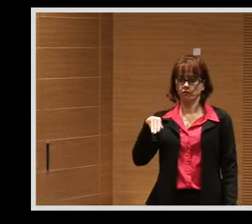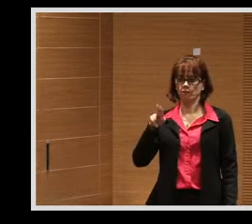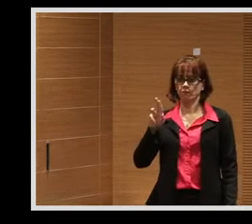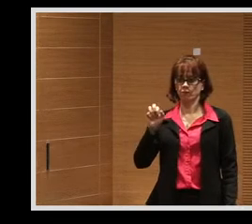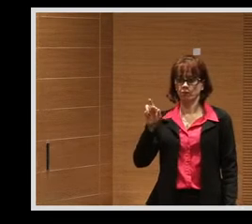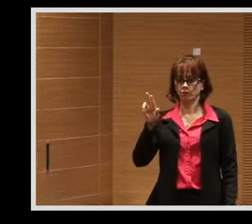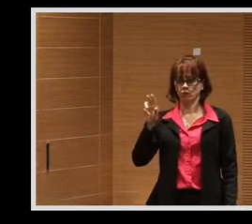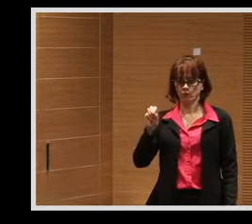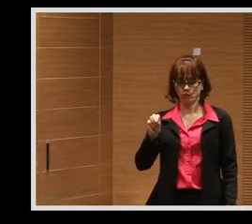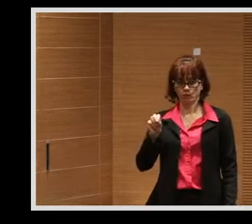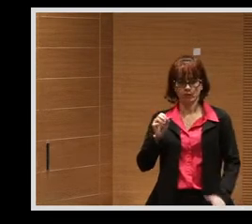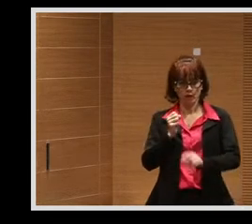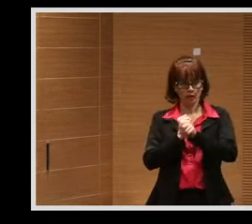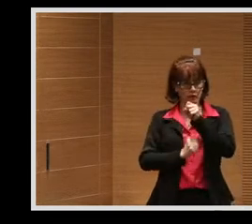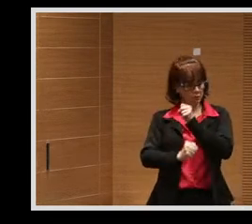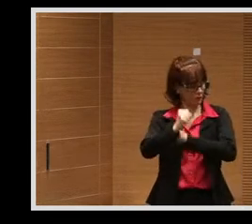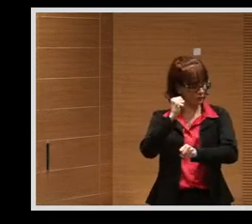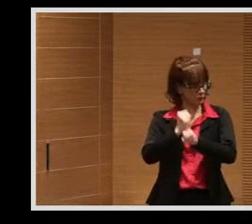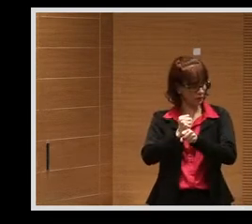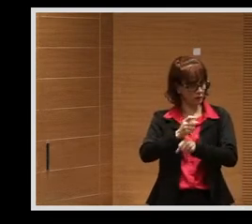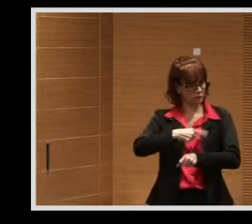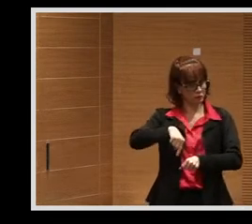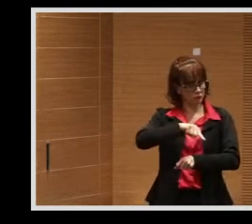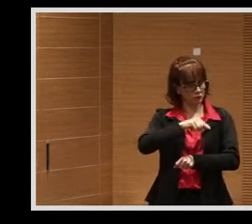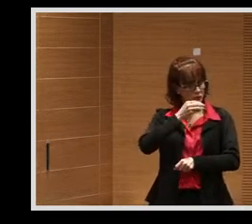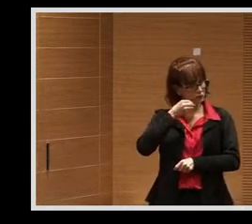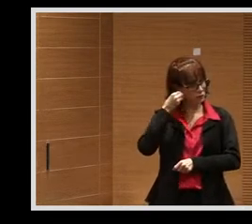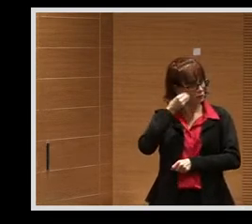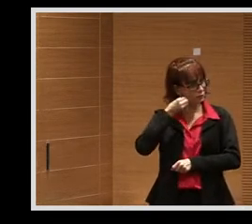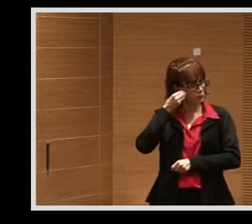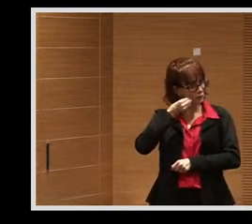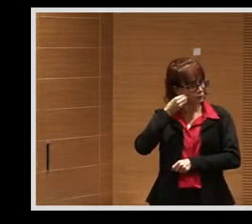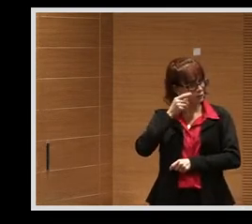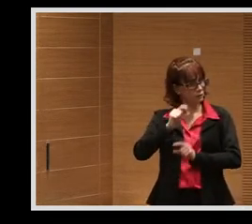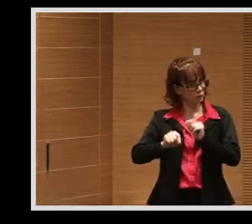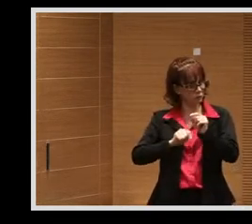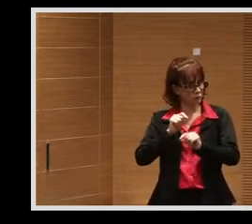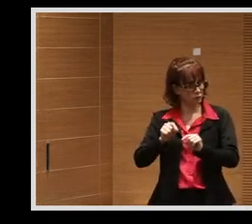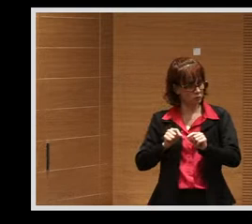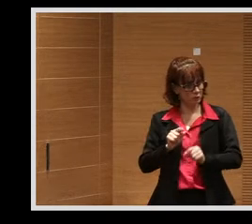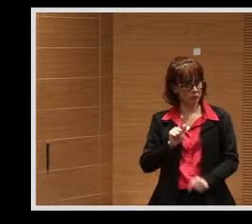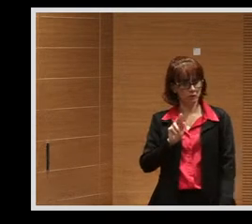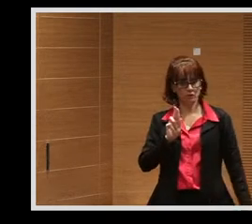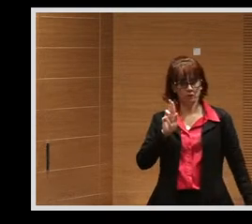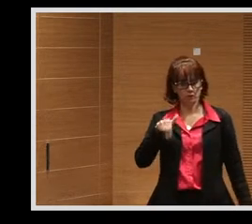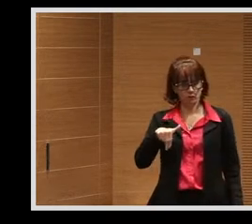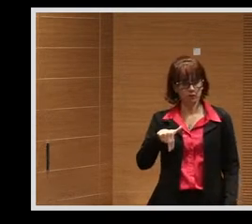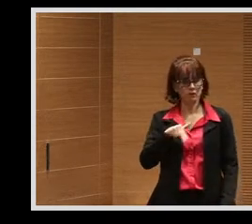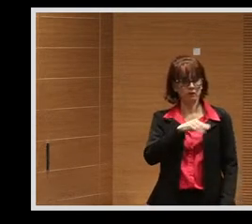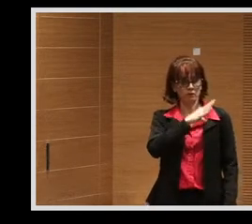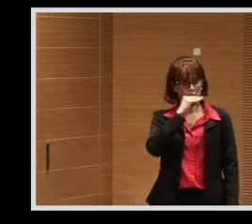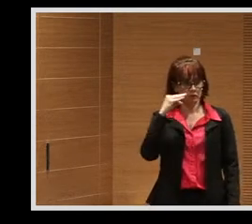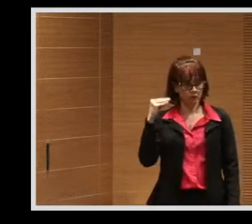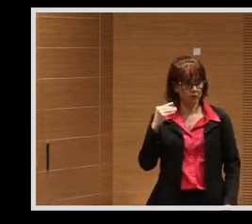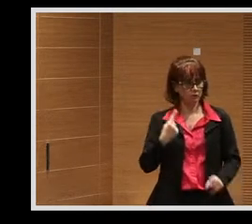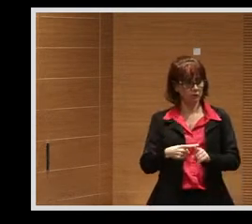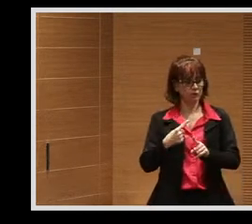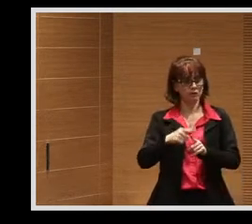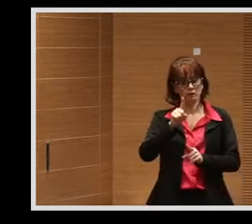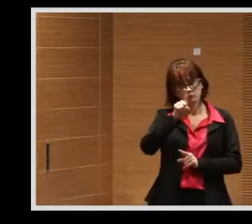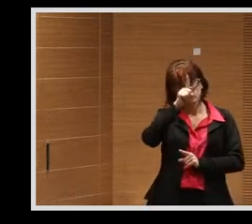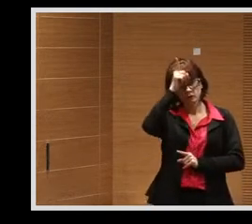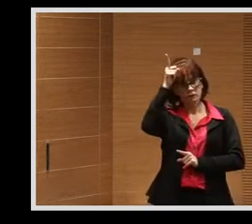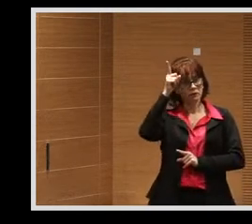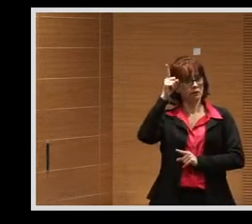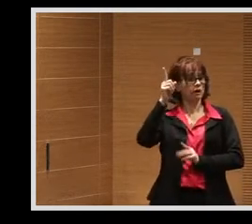Ano retrasado, a gente experimentou um grupo GAN com adolescentes. E foi muito interessante, porque é inventar metodologias.